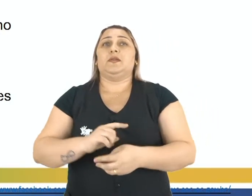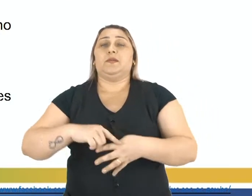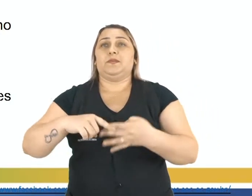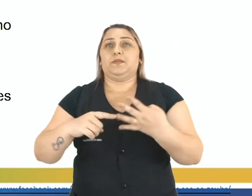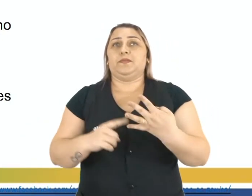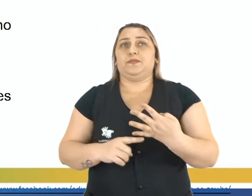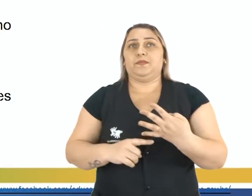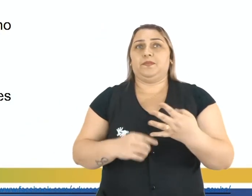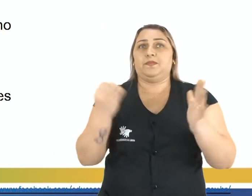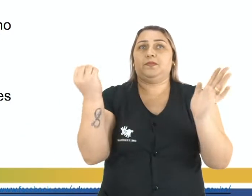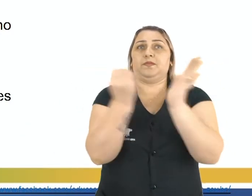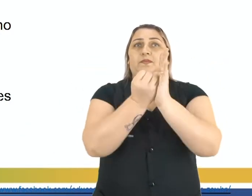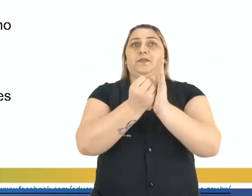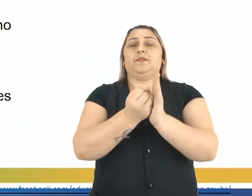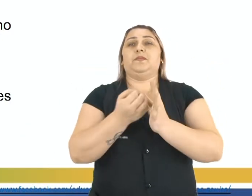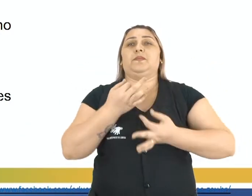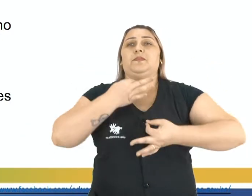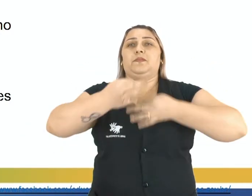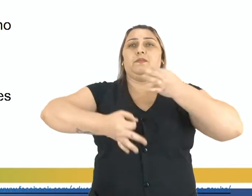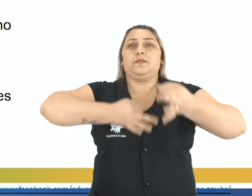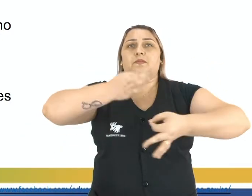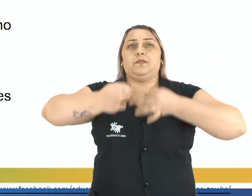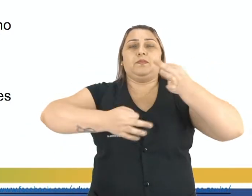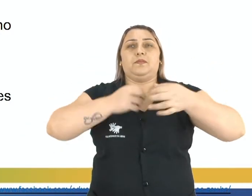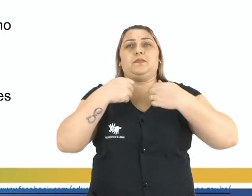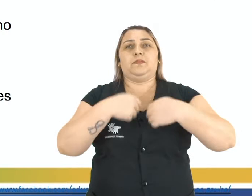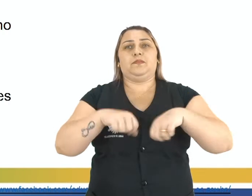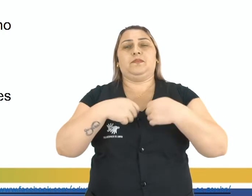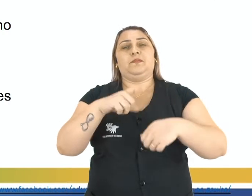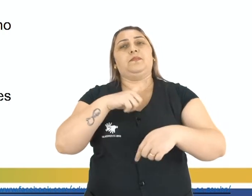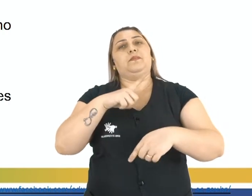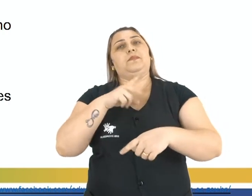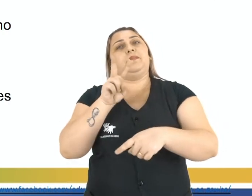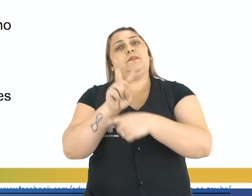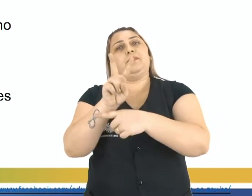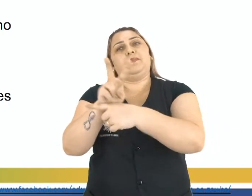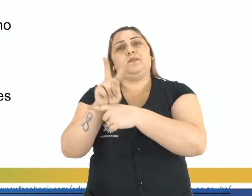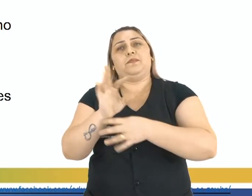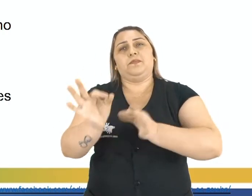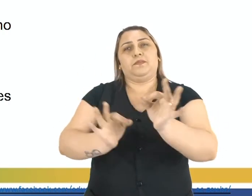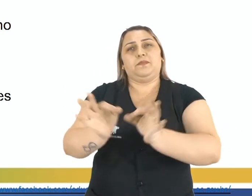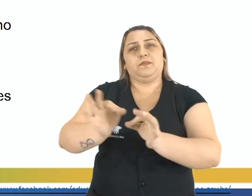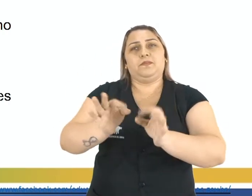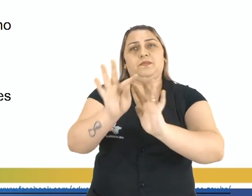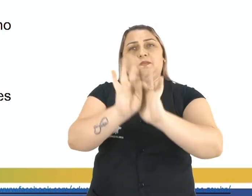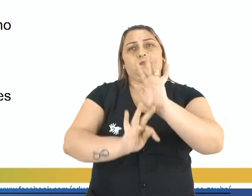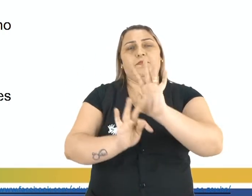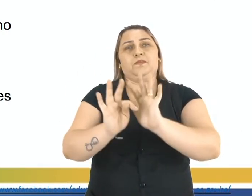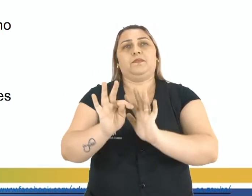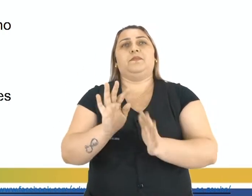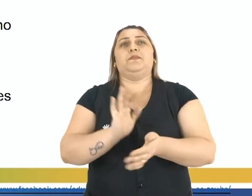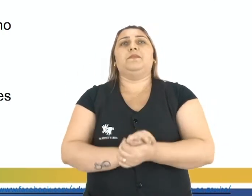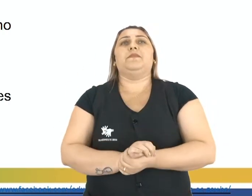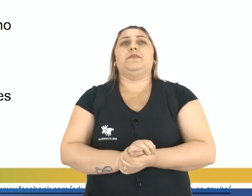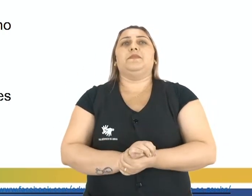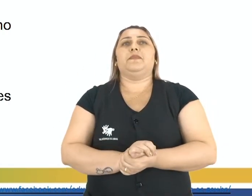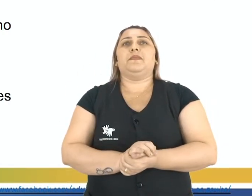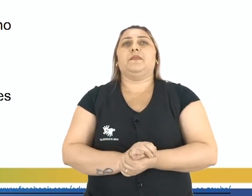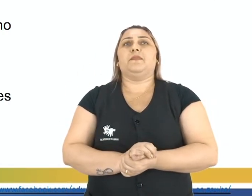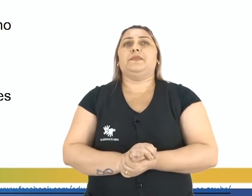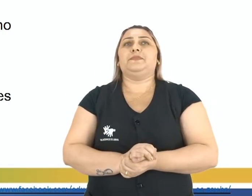lá. Os tipos de argumento, para isso você precisa defender e organizar o seu texto de acordo com esses aqui.